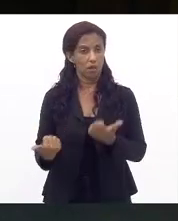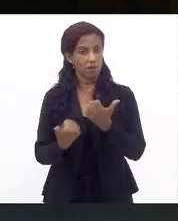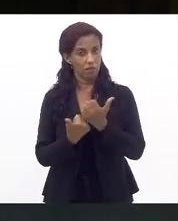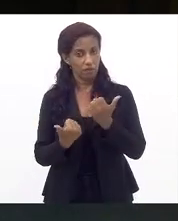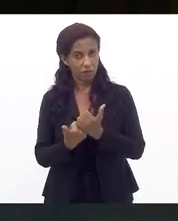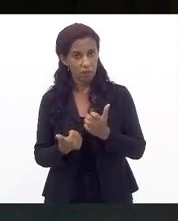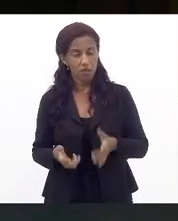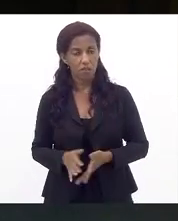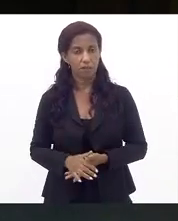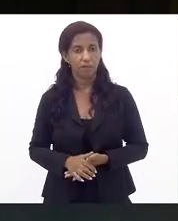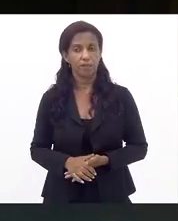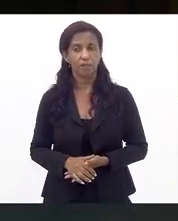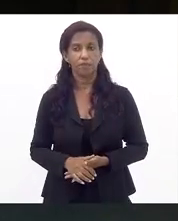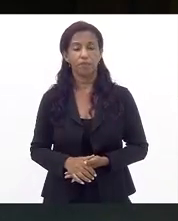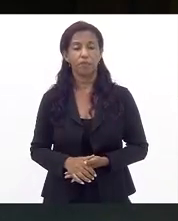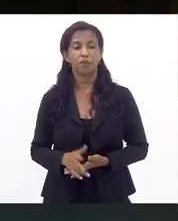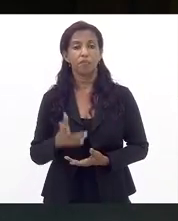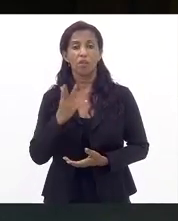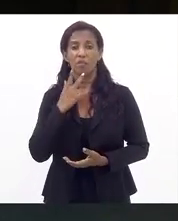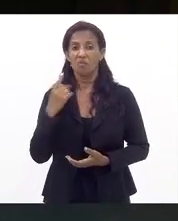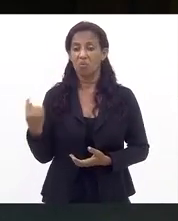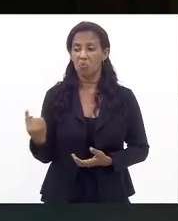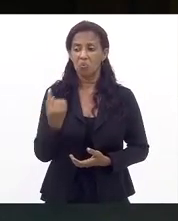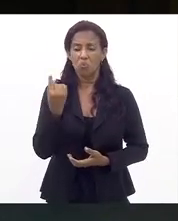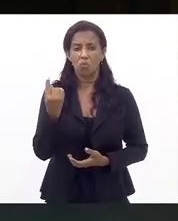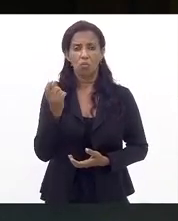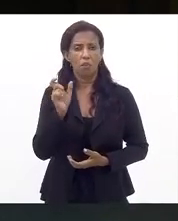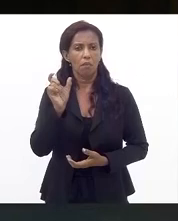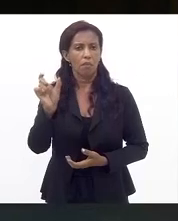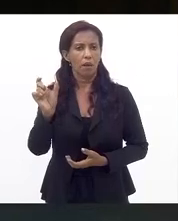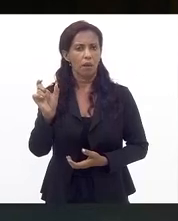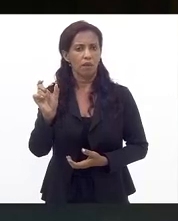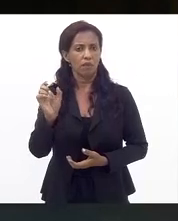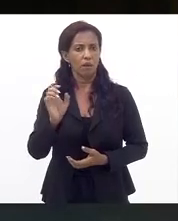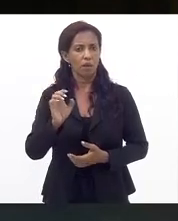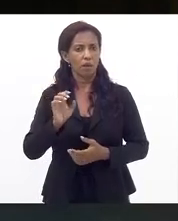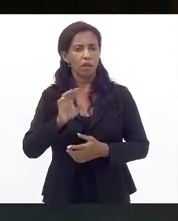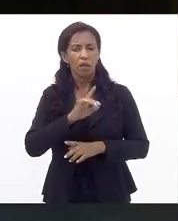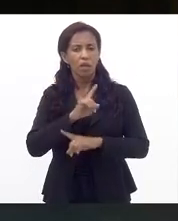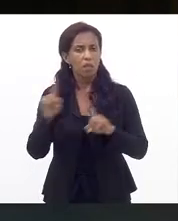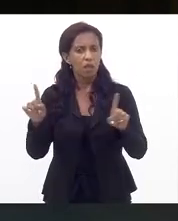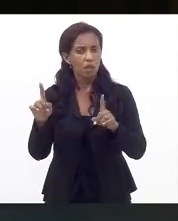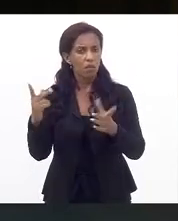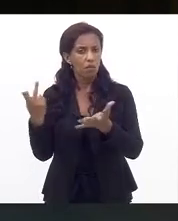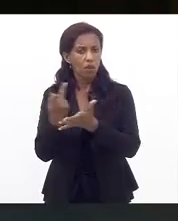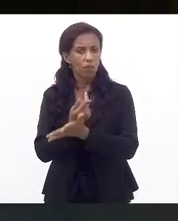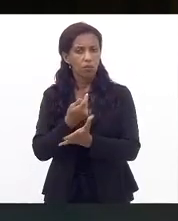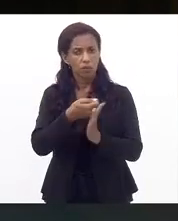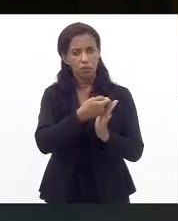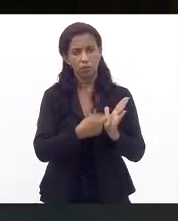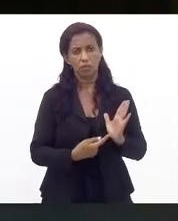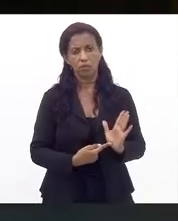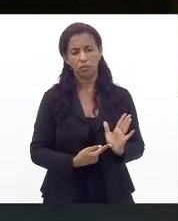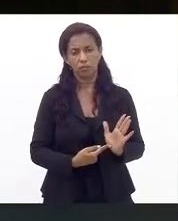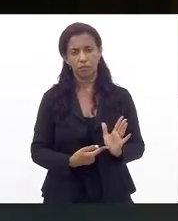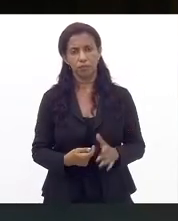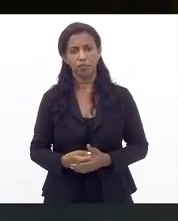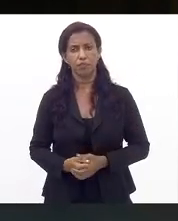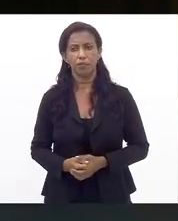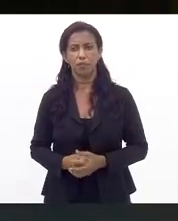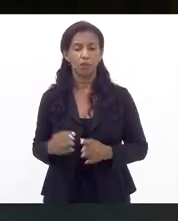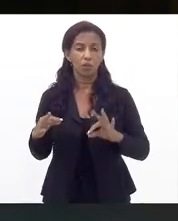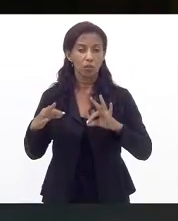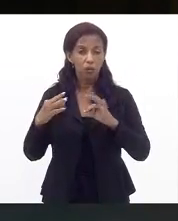vice-líder do governo presidente da Comissão de servidores disse uma só palavra de que não seria realizado que está sendo realizado agora E aí